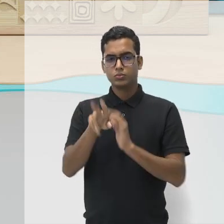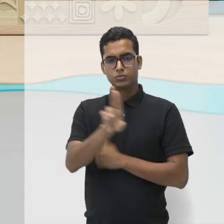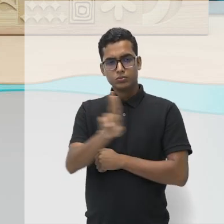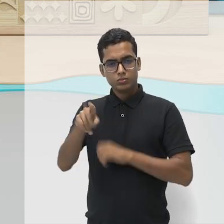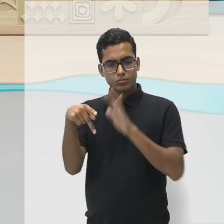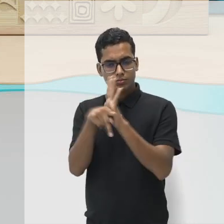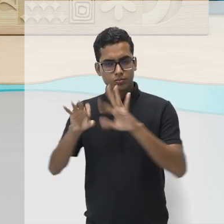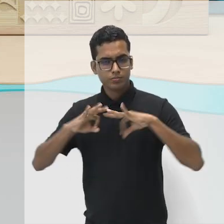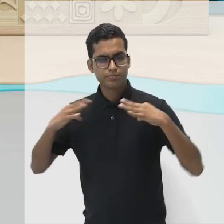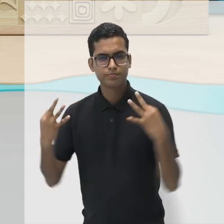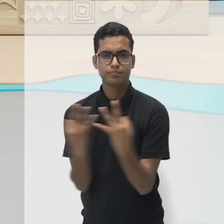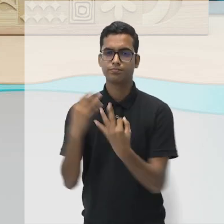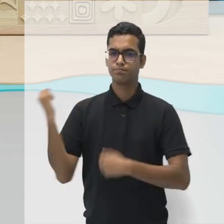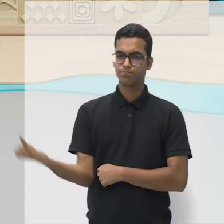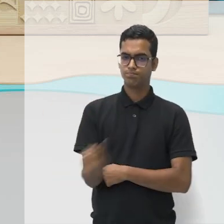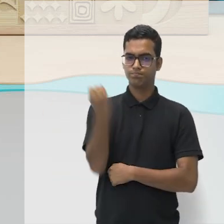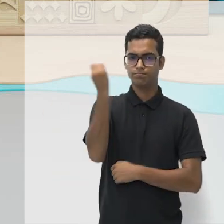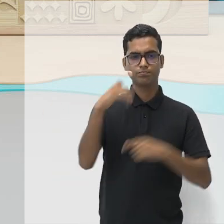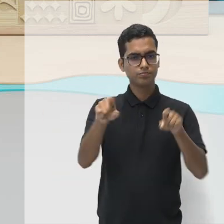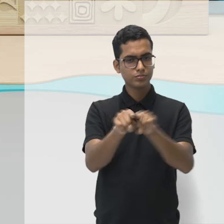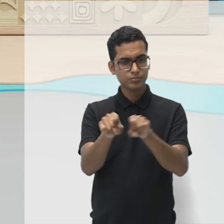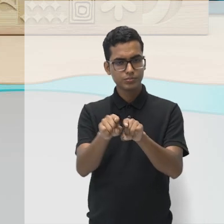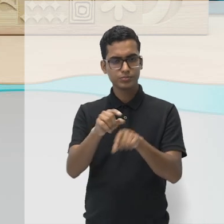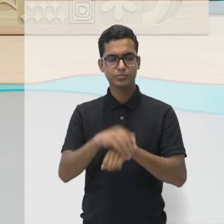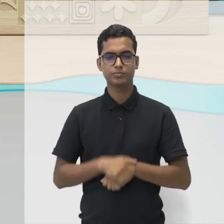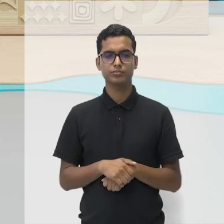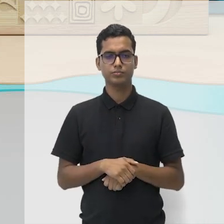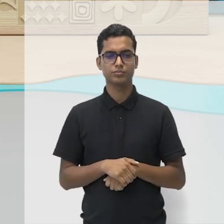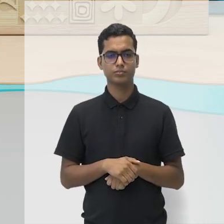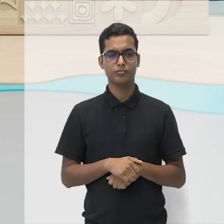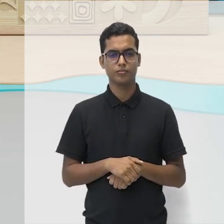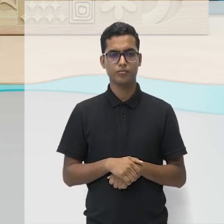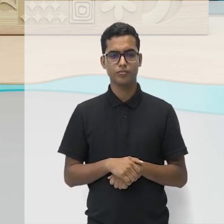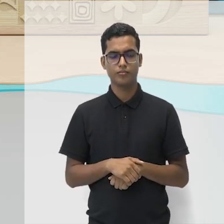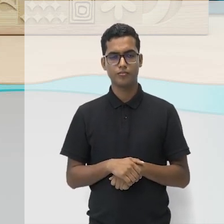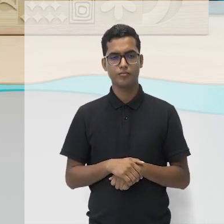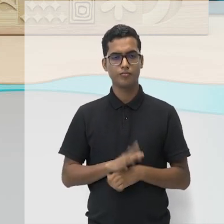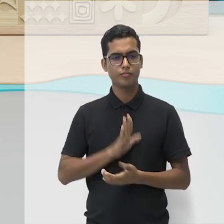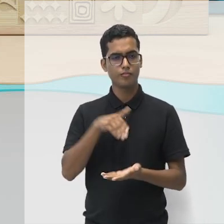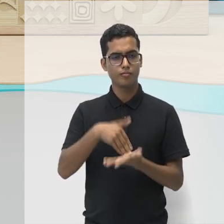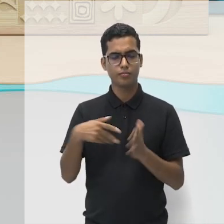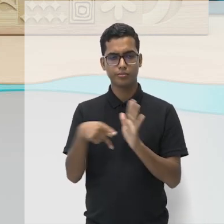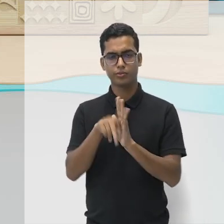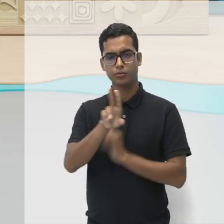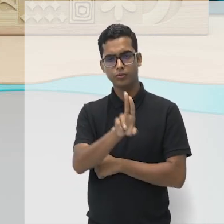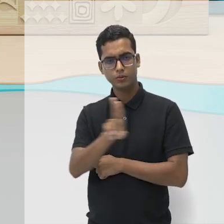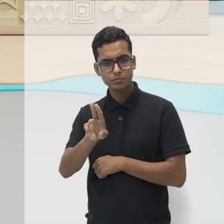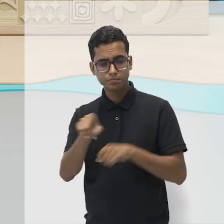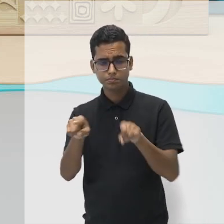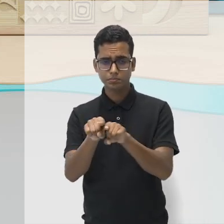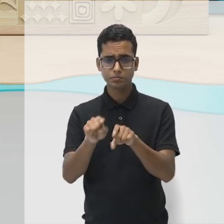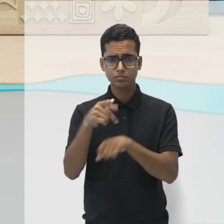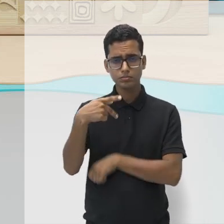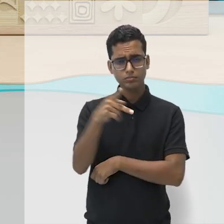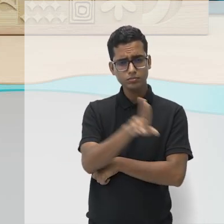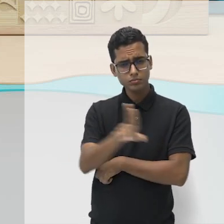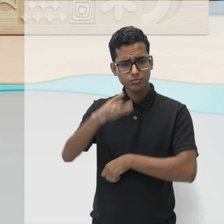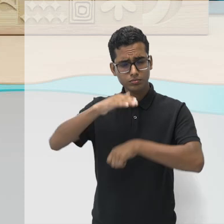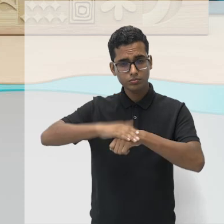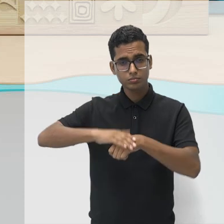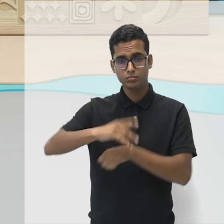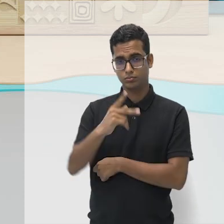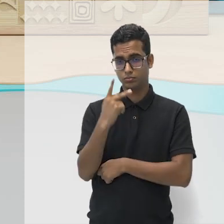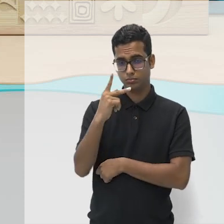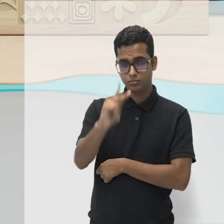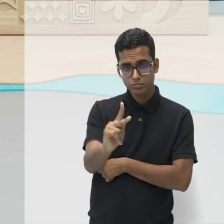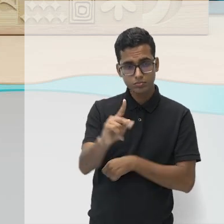de família. Ele é o mais importante, então vai estar lá last name, o seu último nome, e no final ali o seu nome, né,